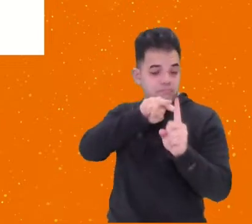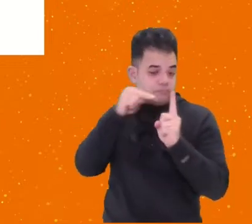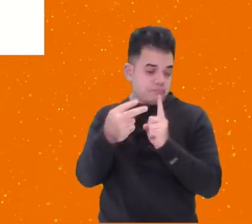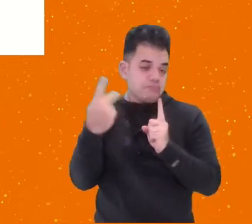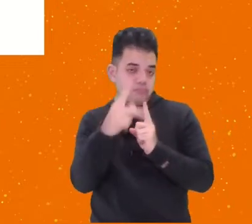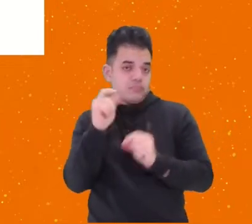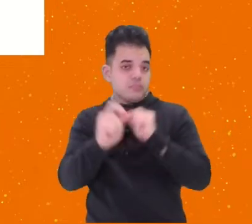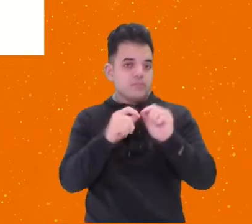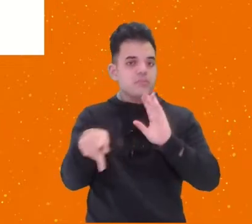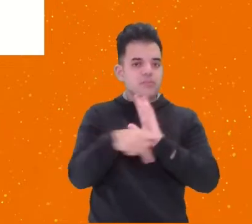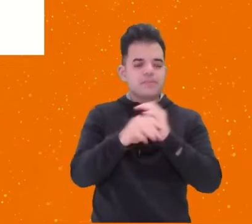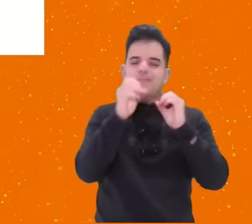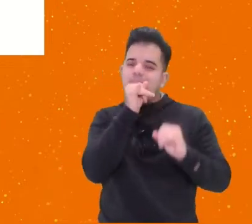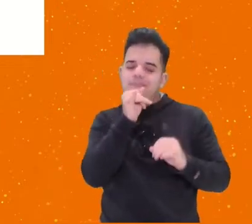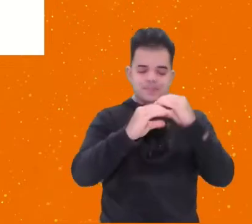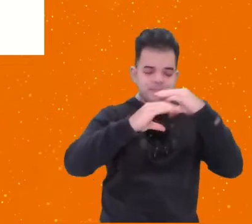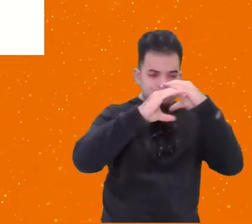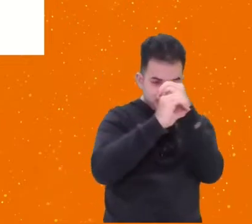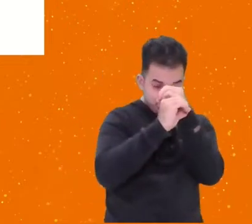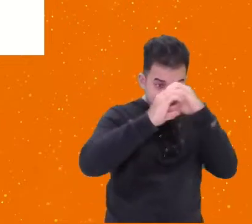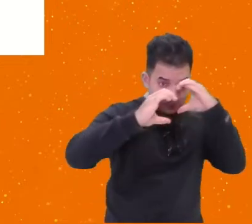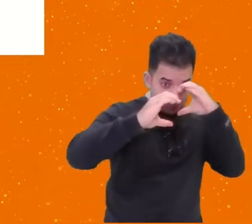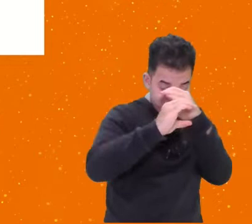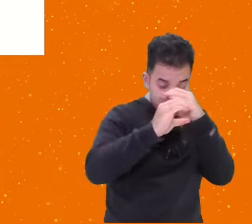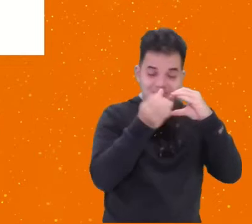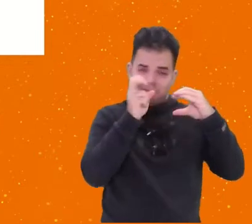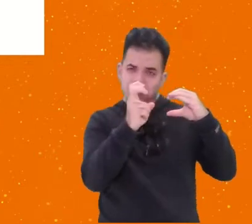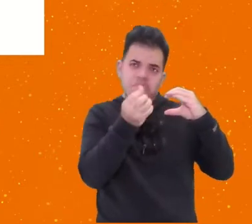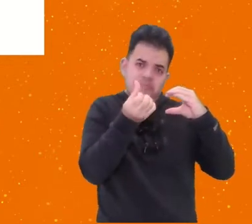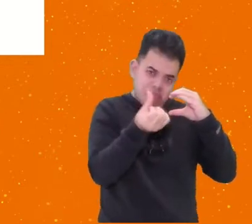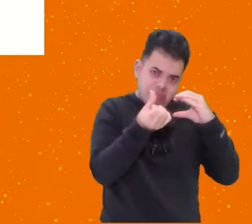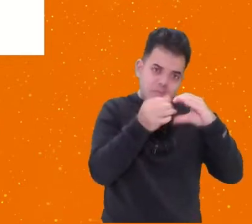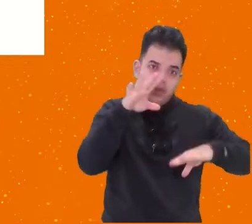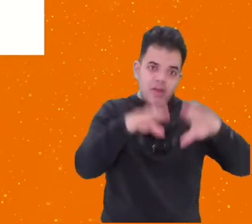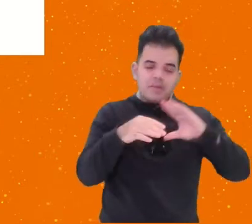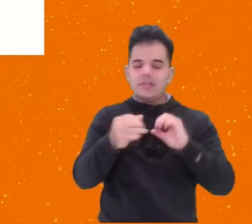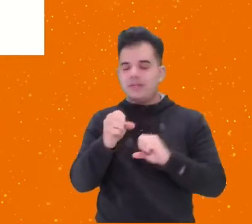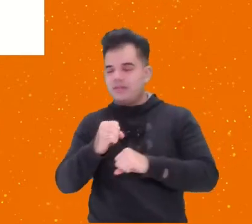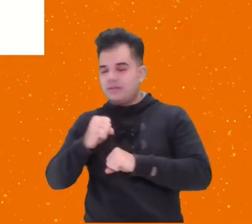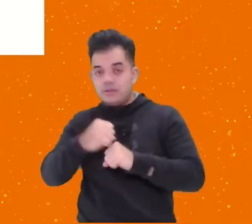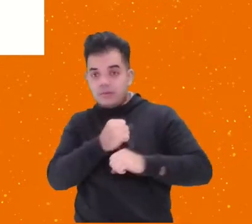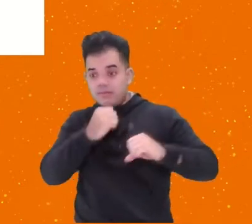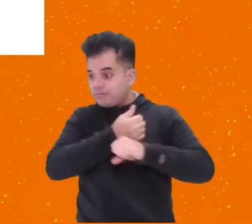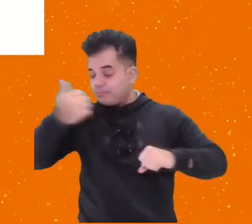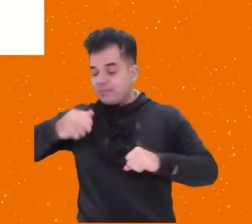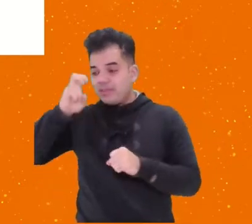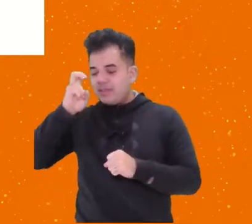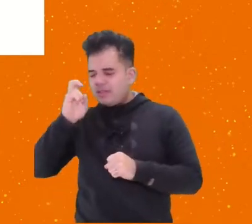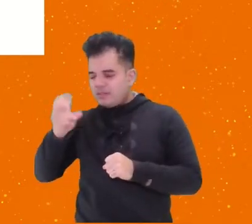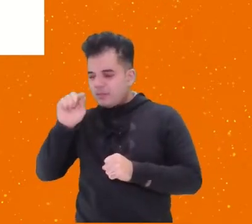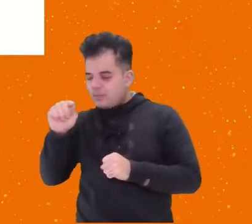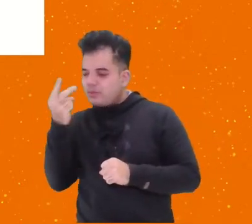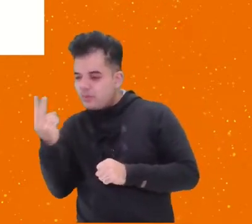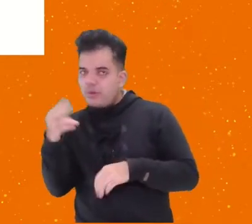num diafragma, por exemplo, 5.6, perto de um Super 35, você tem que estar em 5.2 ou em